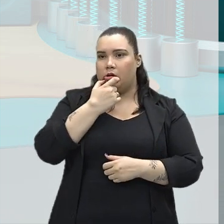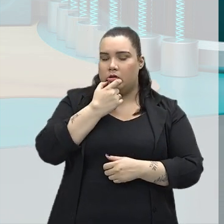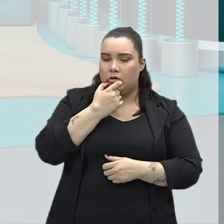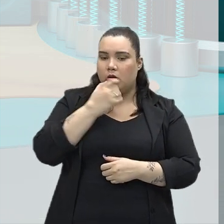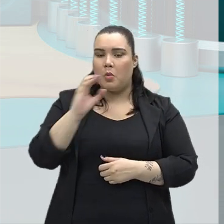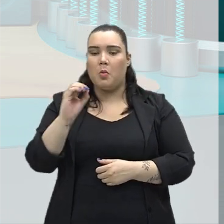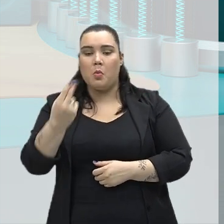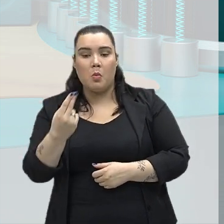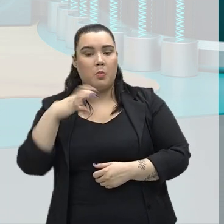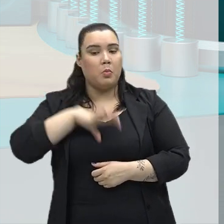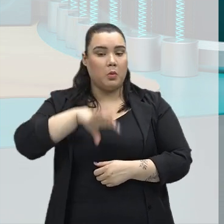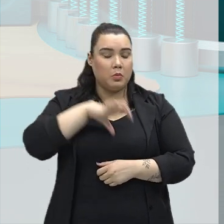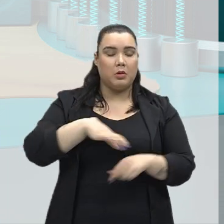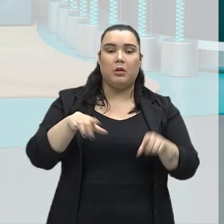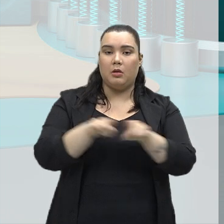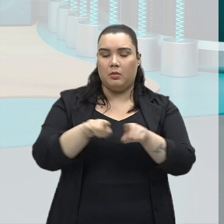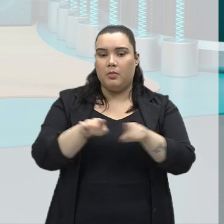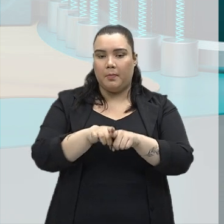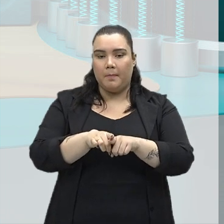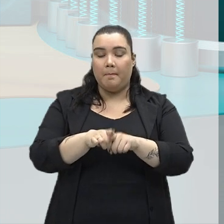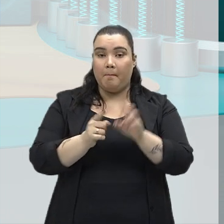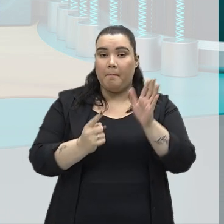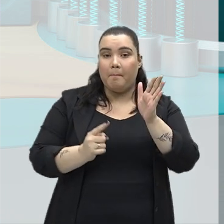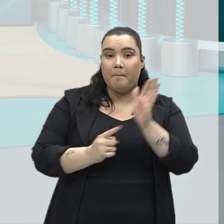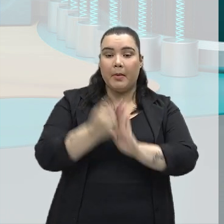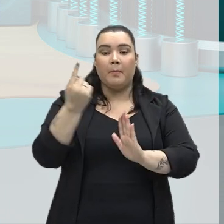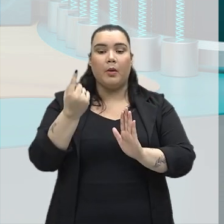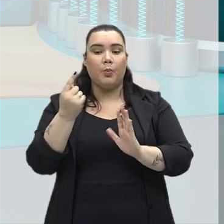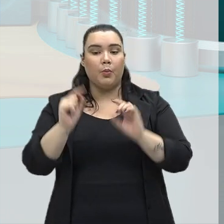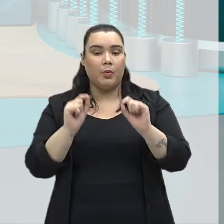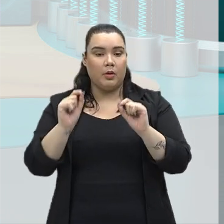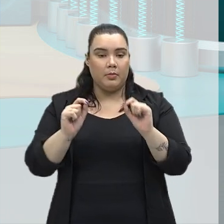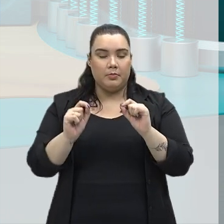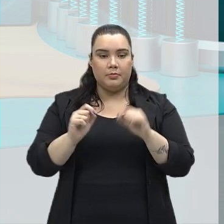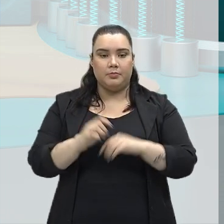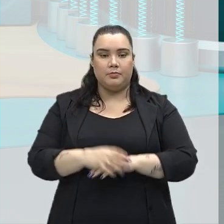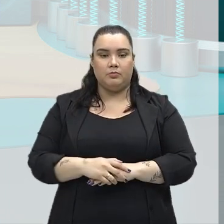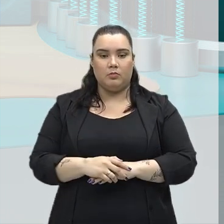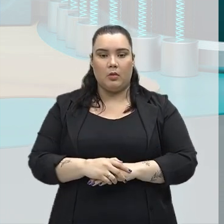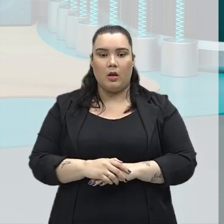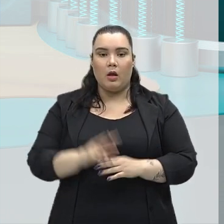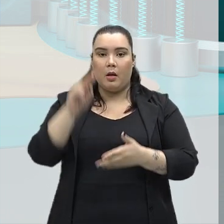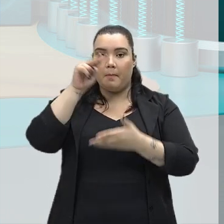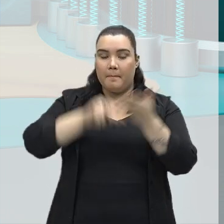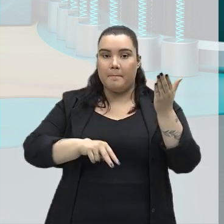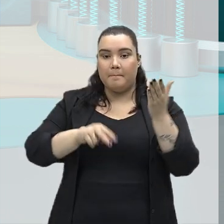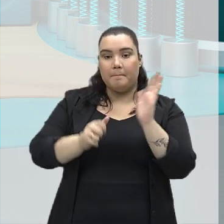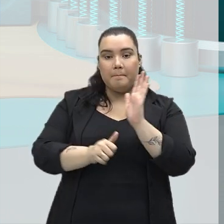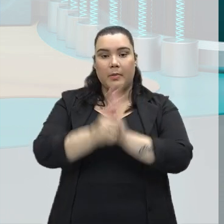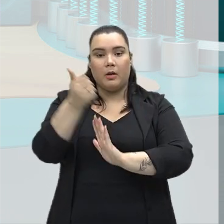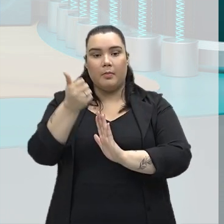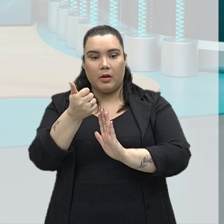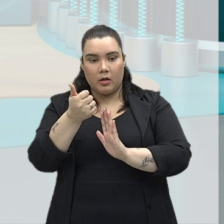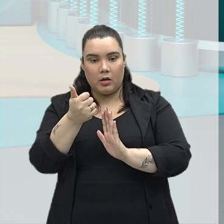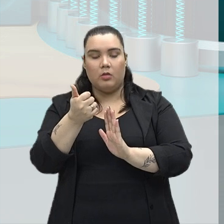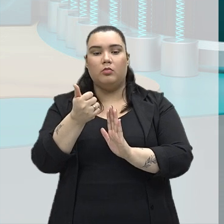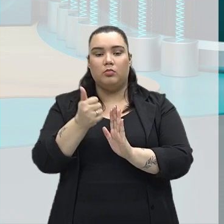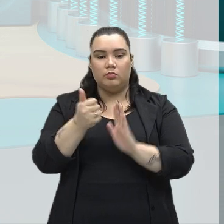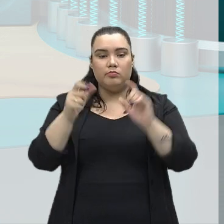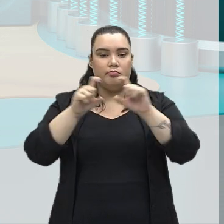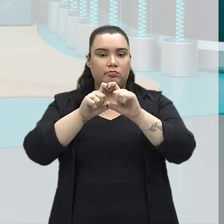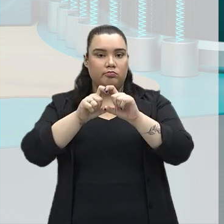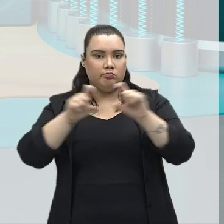língua portuguesa mesmo. Primeira coisa que vocês vão fazer, ó, tá aqui, ó. Vocês vão ler primeiramente, primeira coisa,